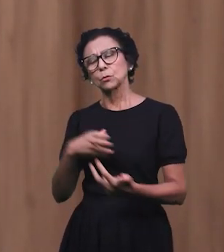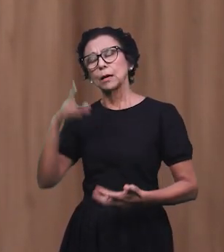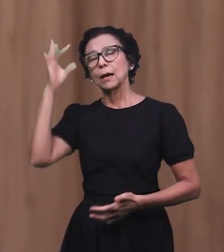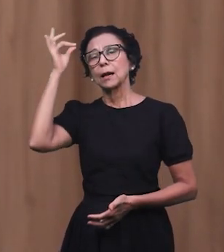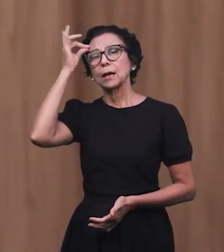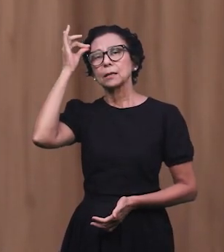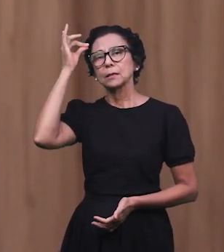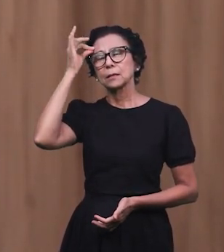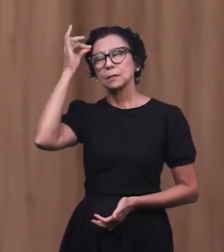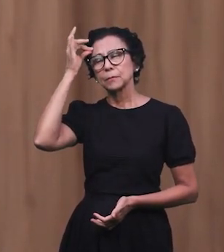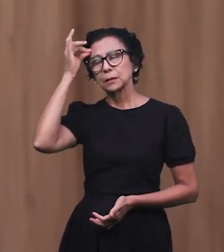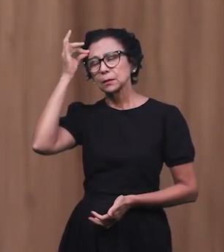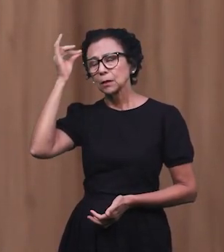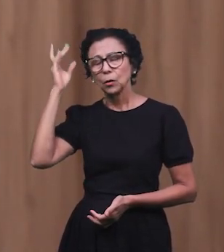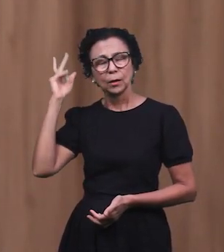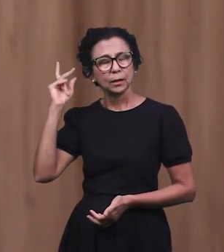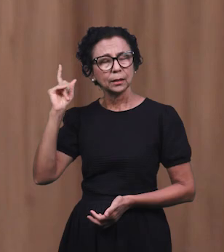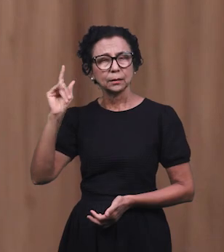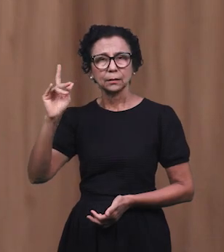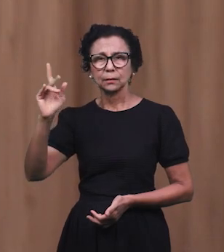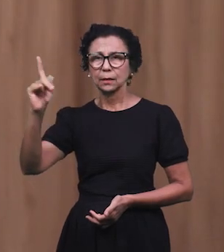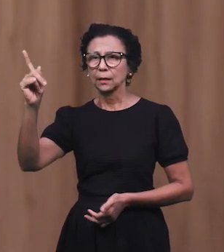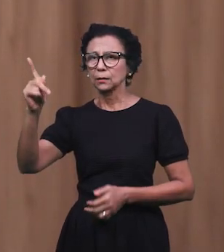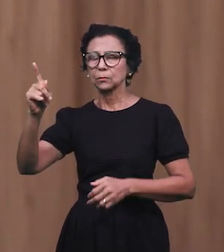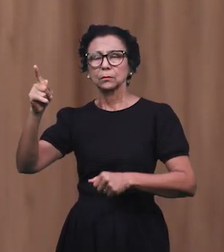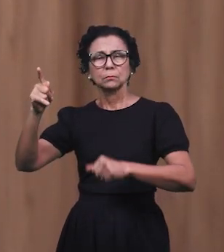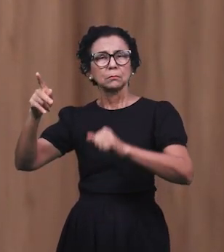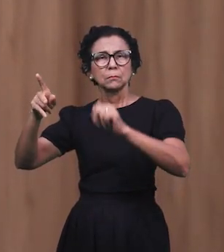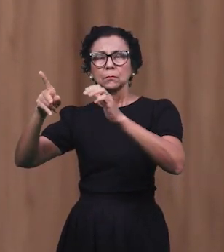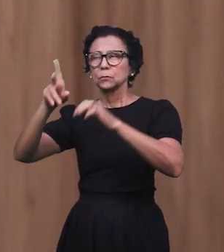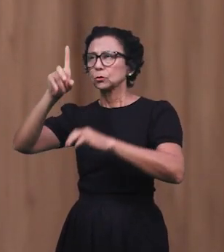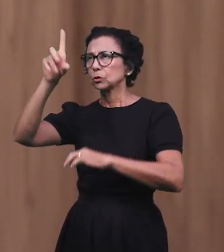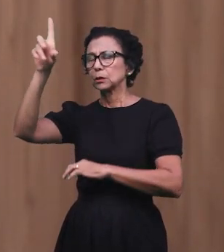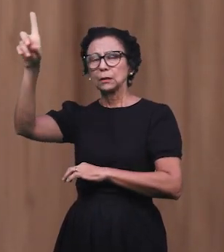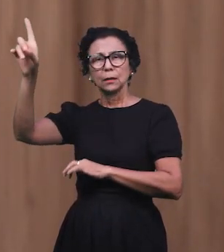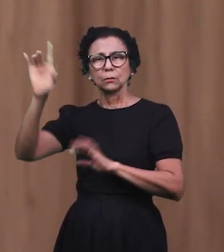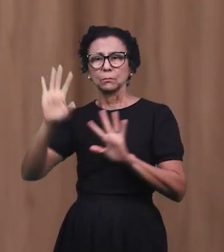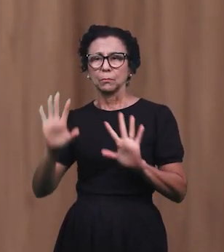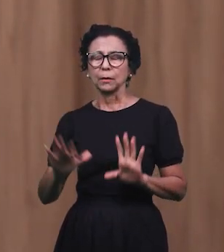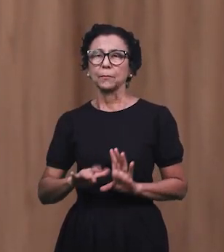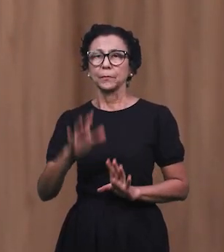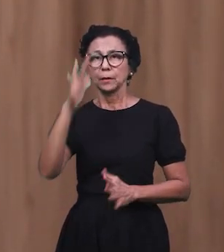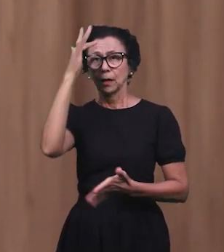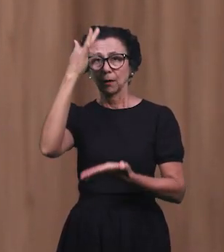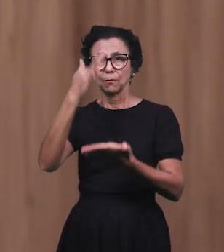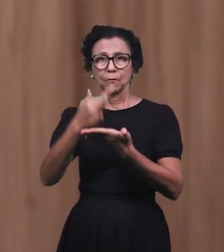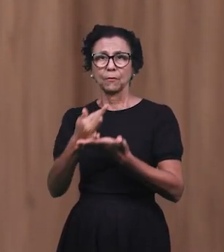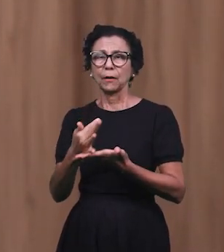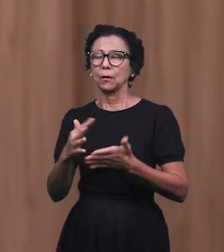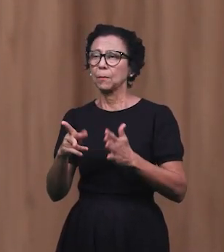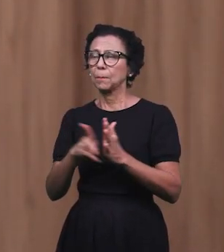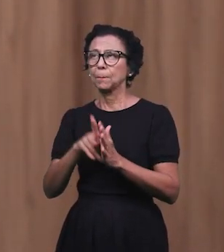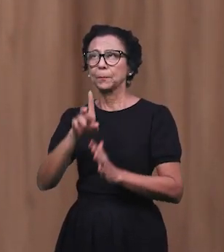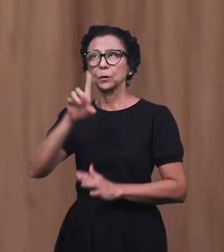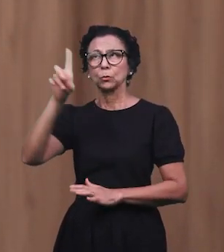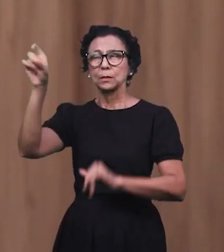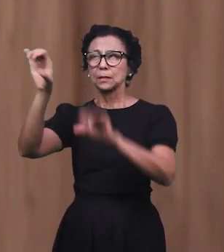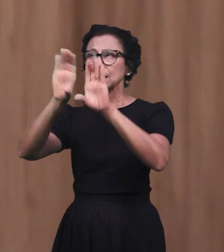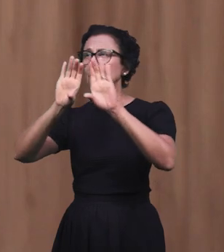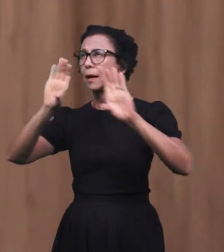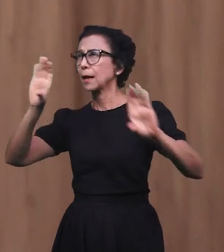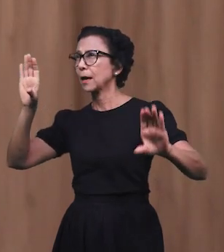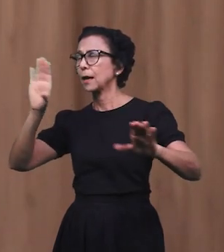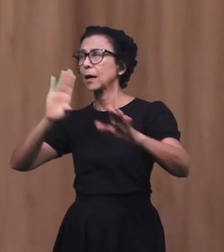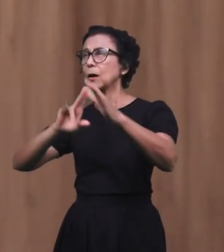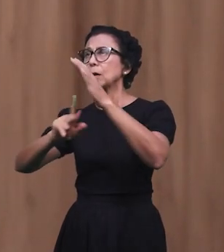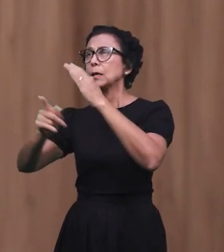tratar daquilo que é espiritual, daquilo que vem da eternidade. A fé não faz parte desse universo, ela faz parte do universo redentor.